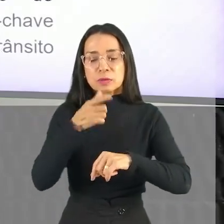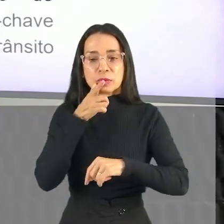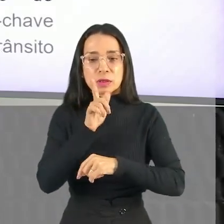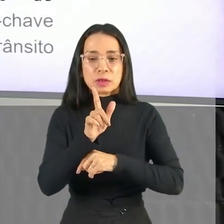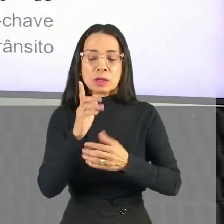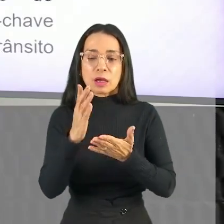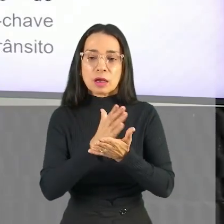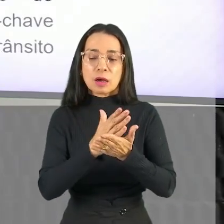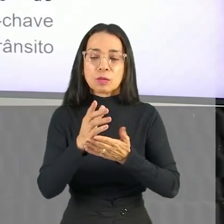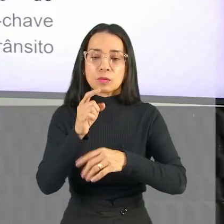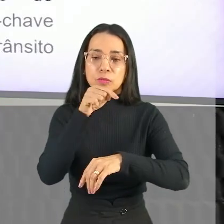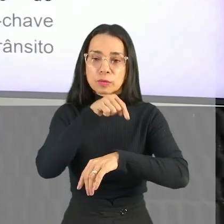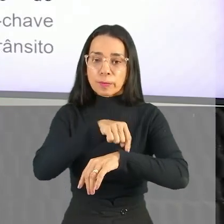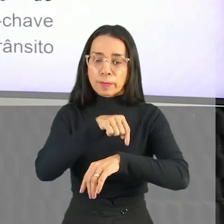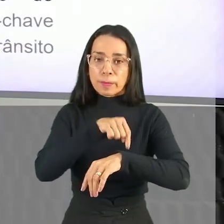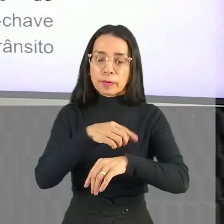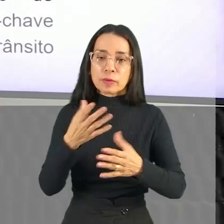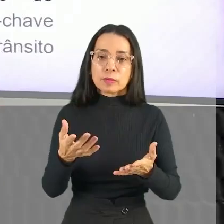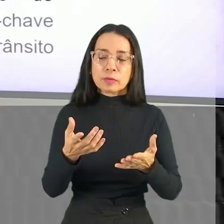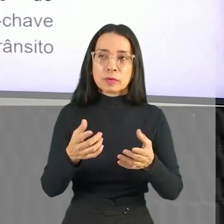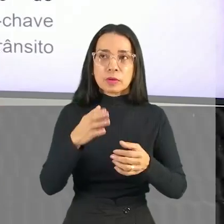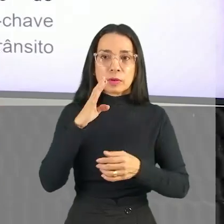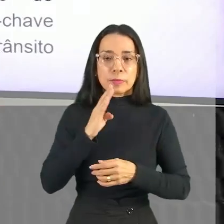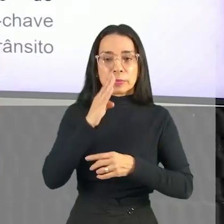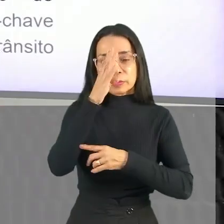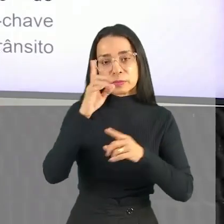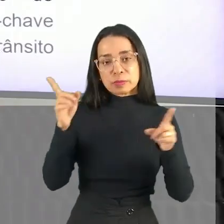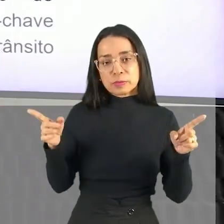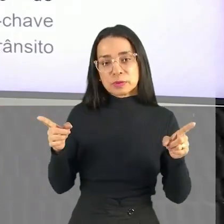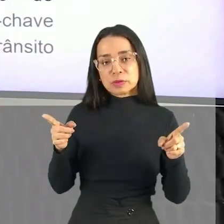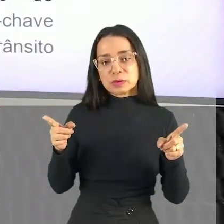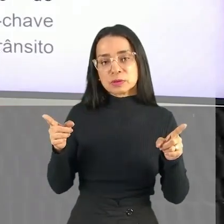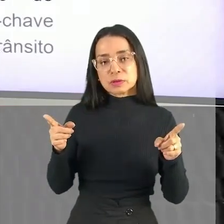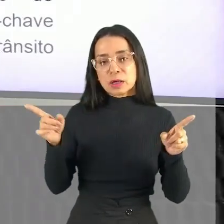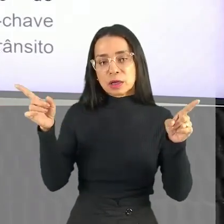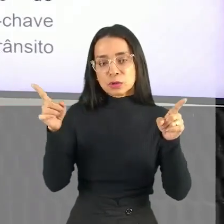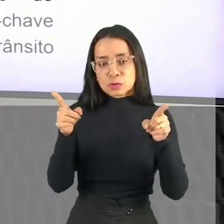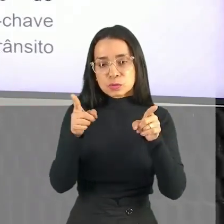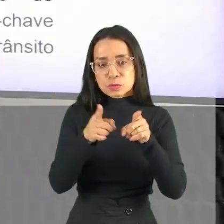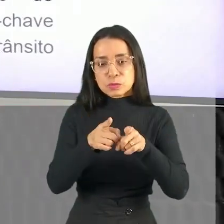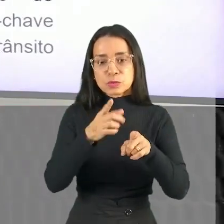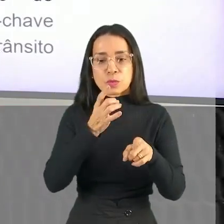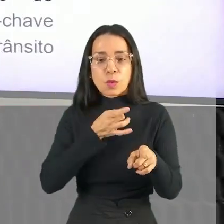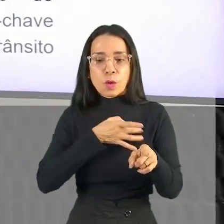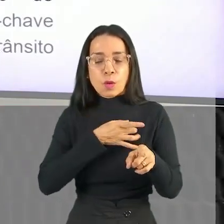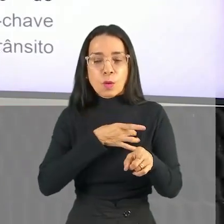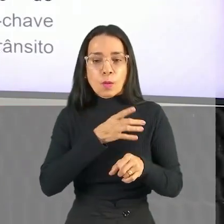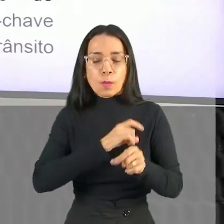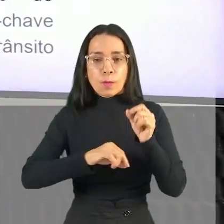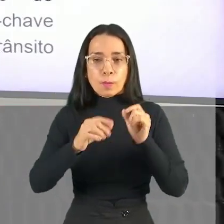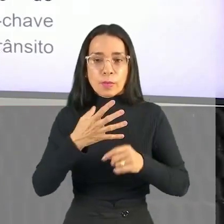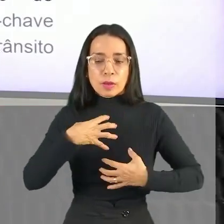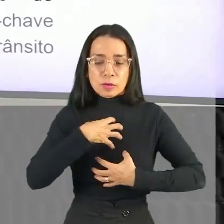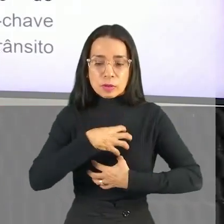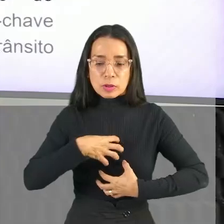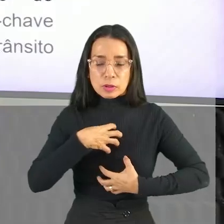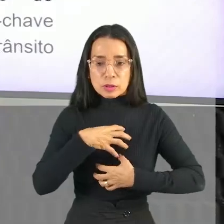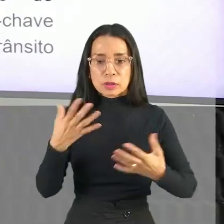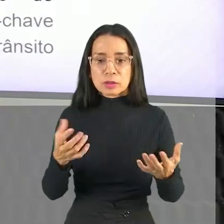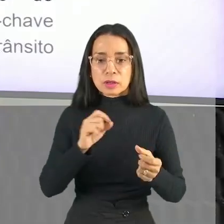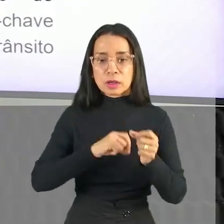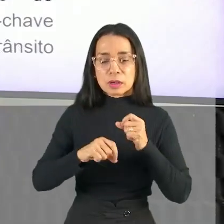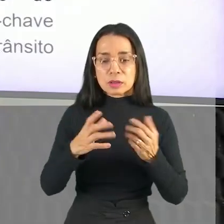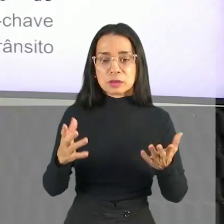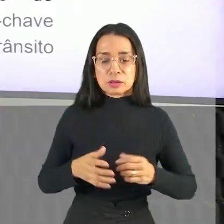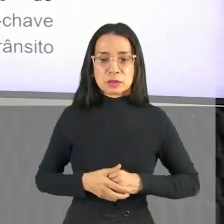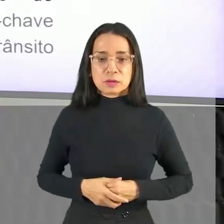minutos e, principalmente, reduzir o meu medo, a minha ansiedade e a minha adrenalina, que nesse momento